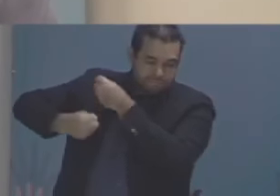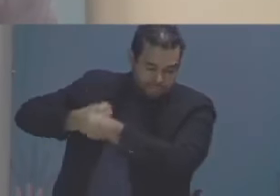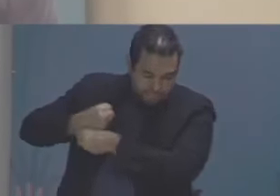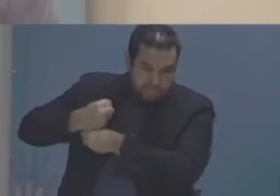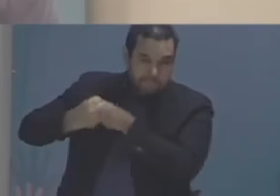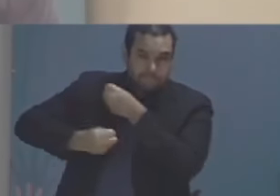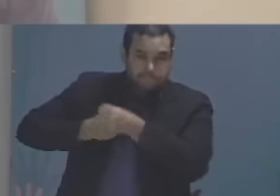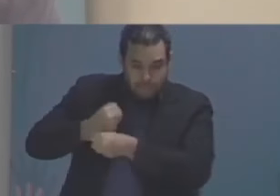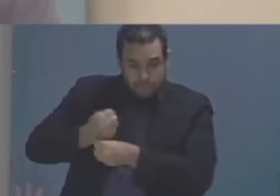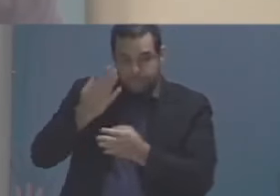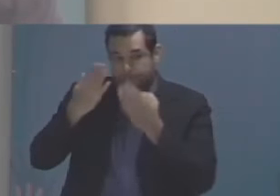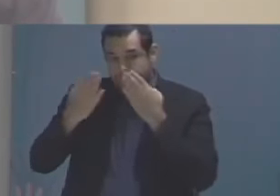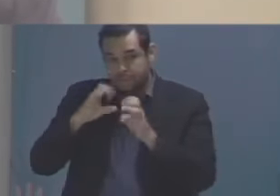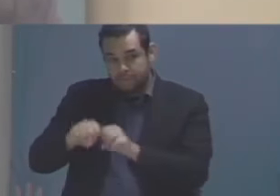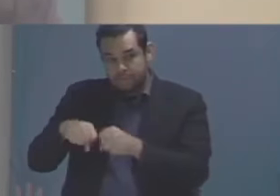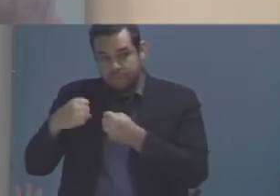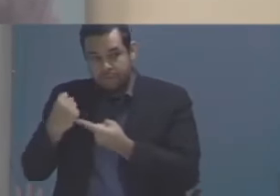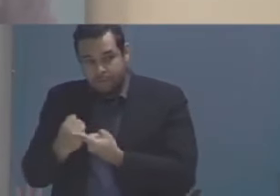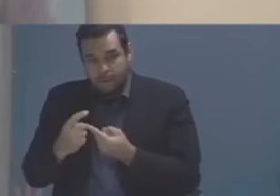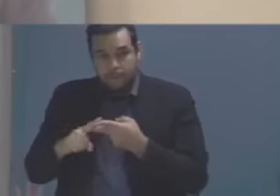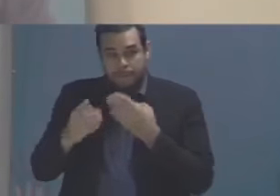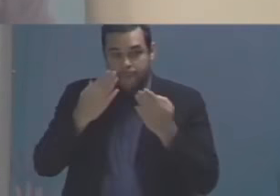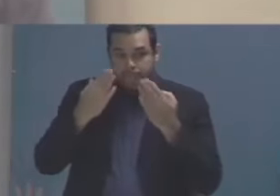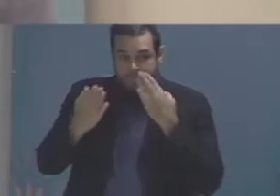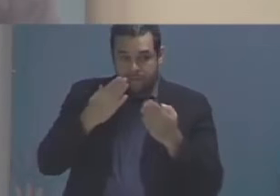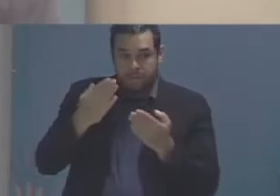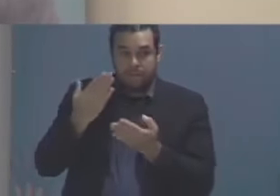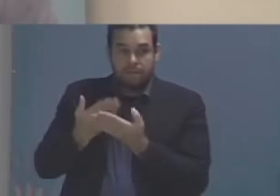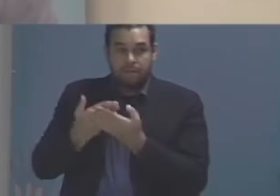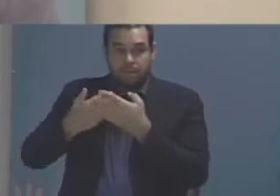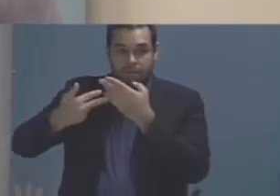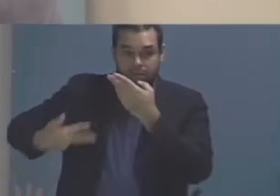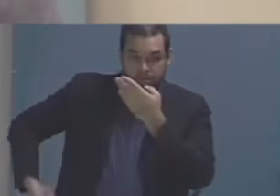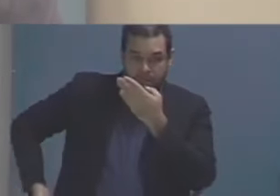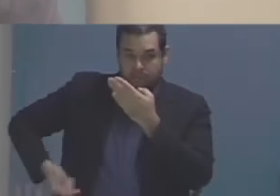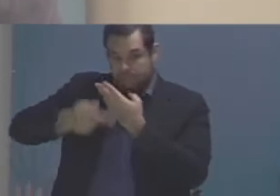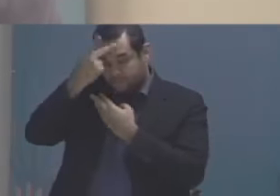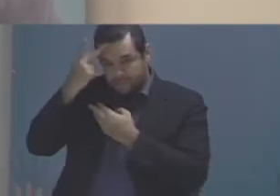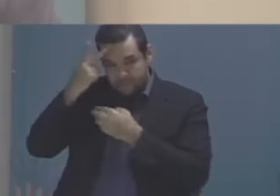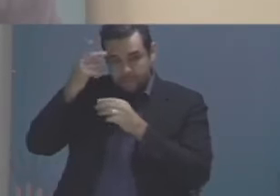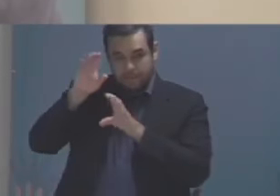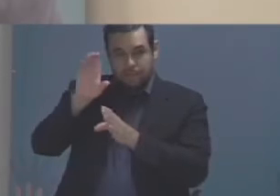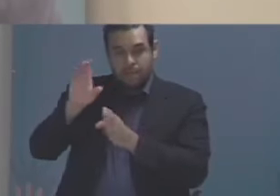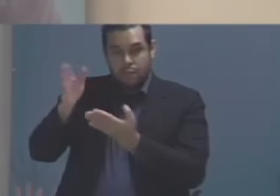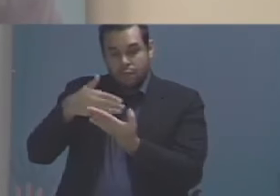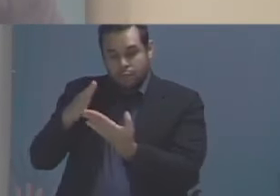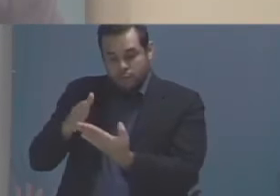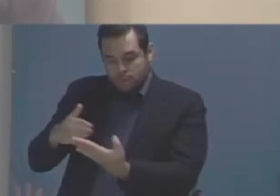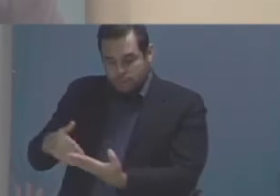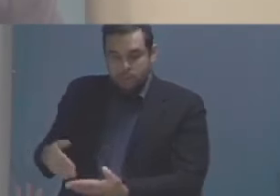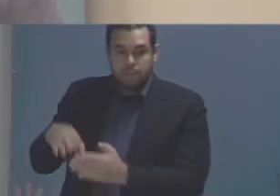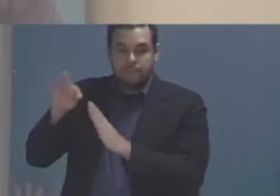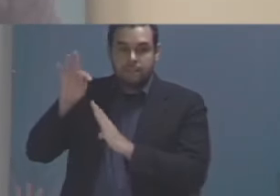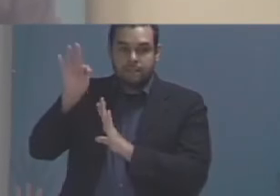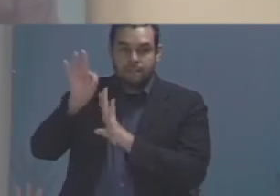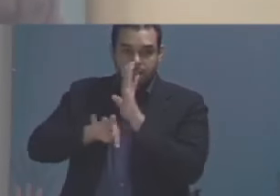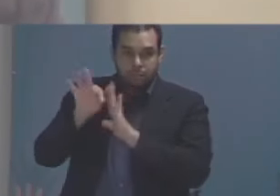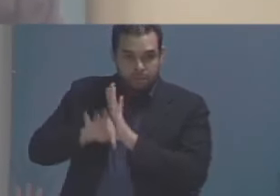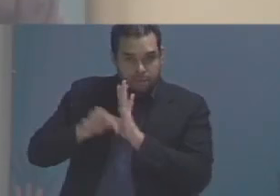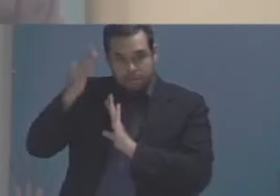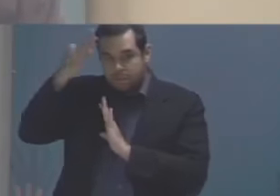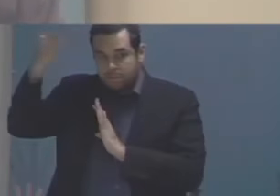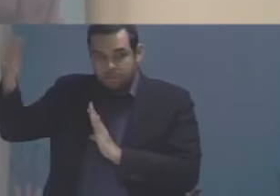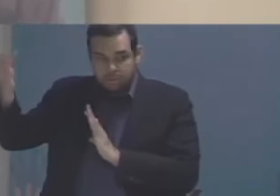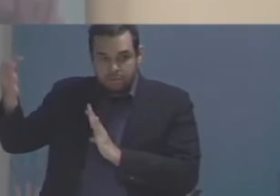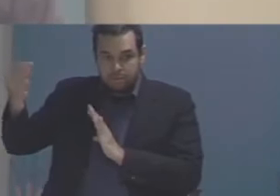de ter estudado psicologia social, que sai da faculdade depois de ter estudado uma série de autores, uma série de correntes, uma série de teorias em psicologia, e ele escuta